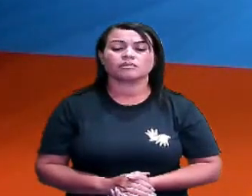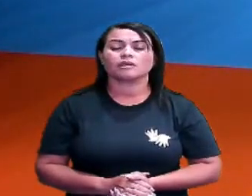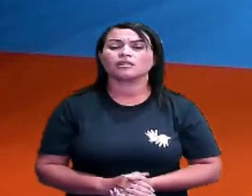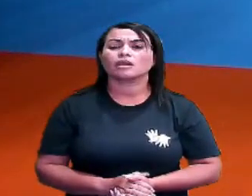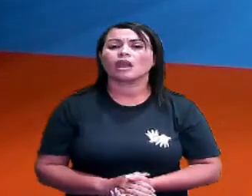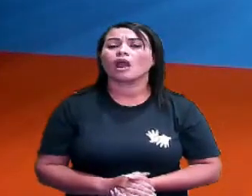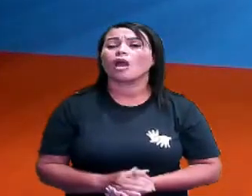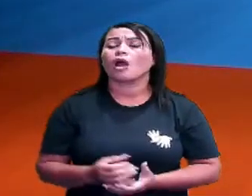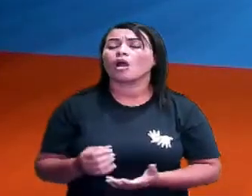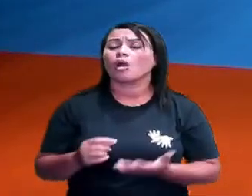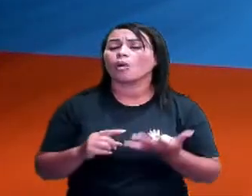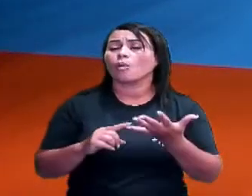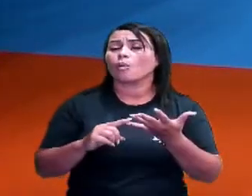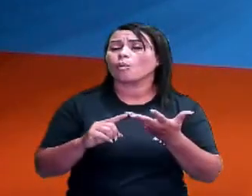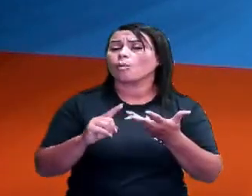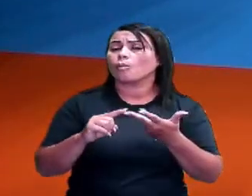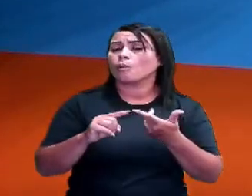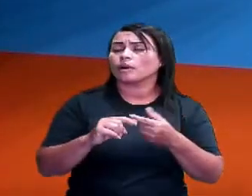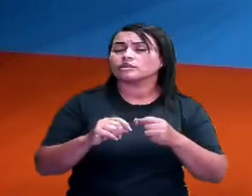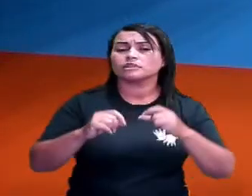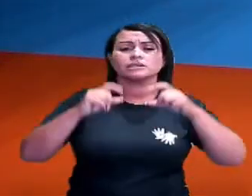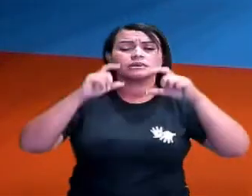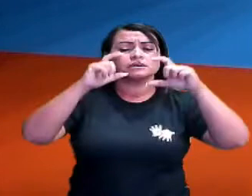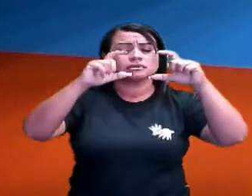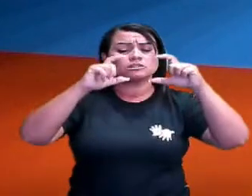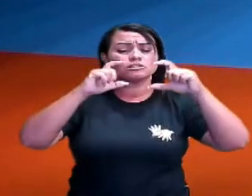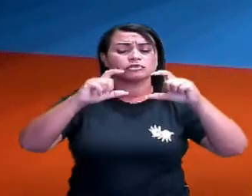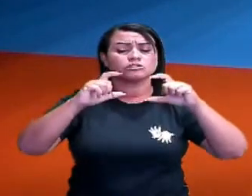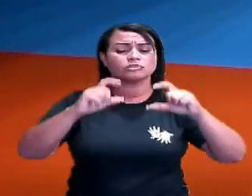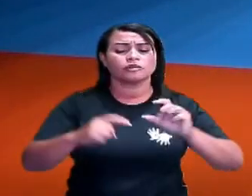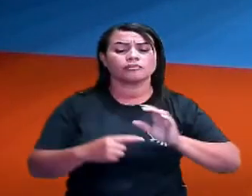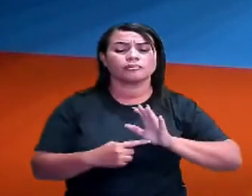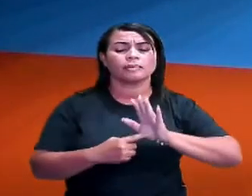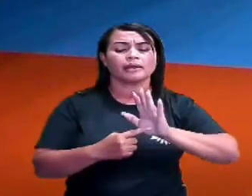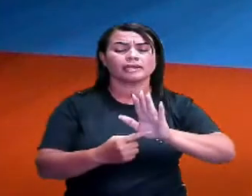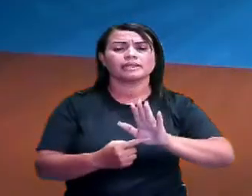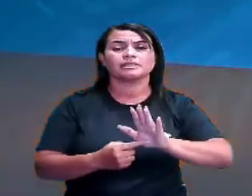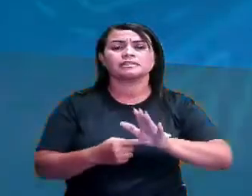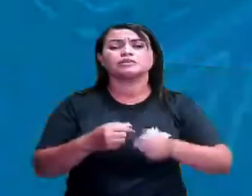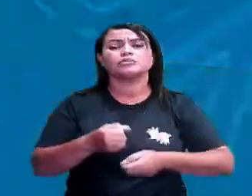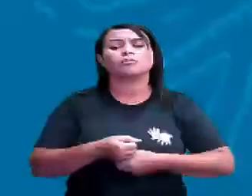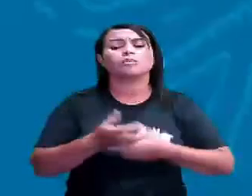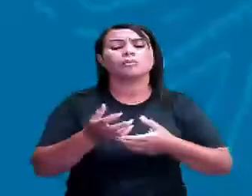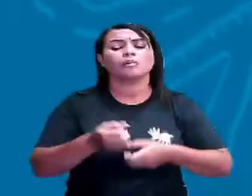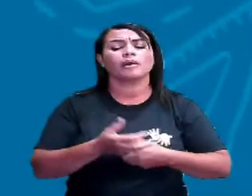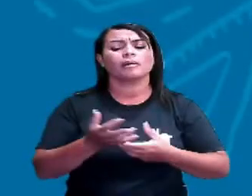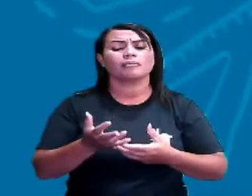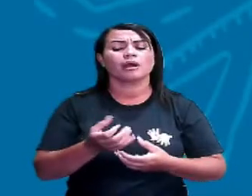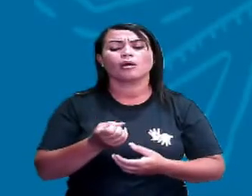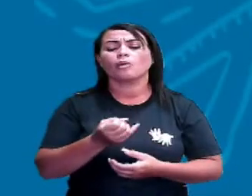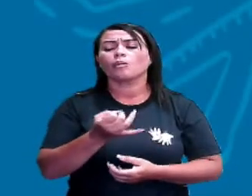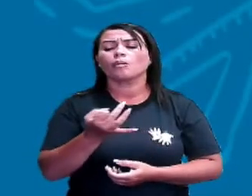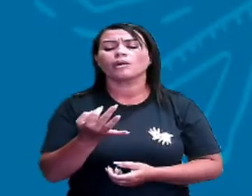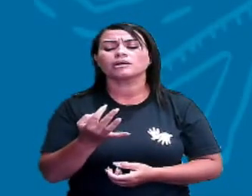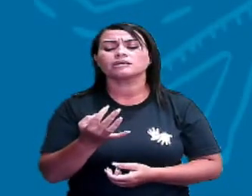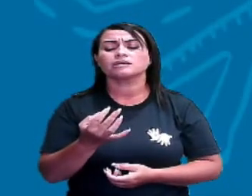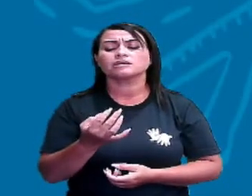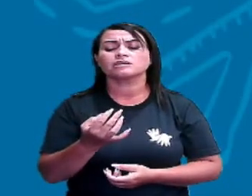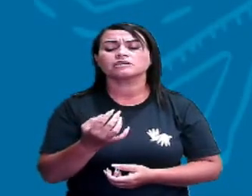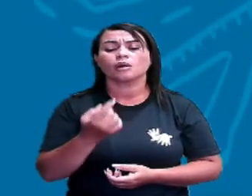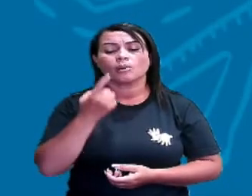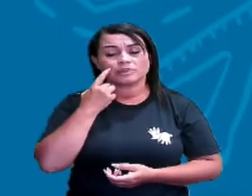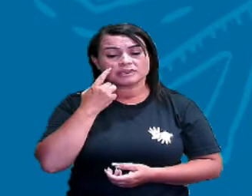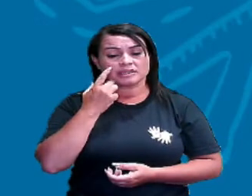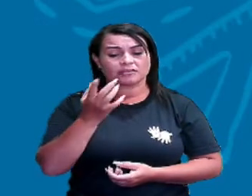Quantas estrofes aparecem nesse poema? Nesse poema, a gente tem,